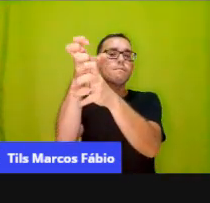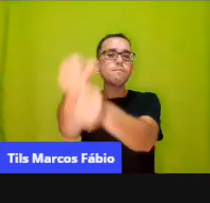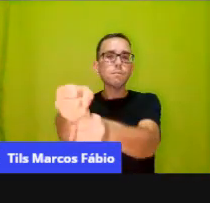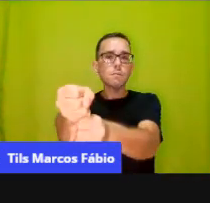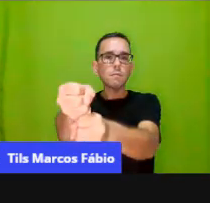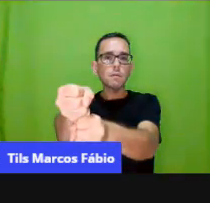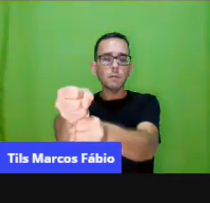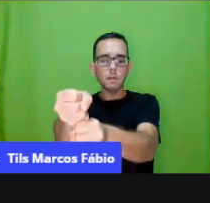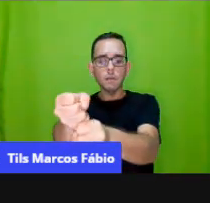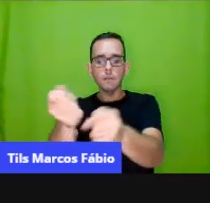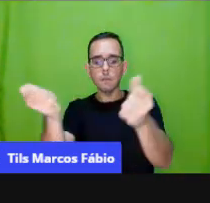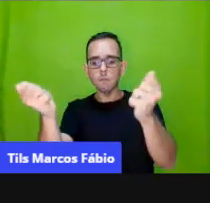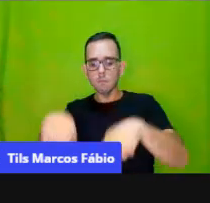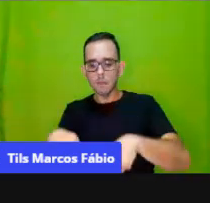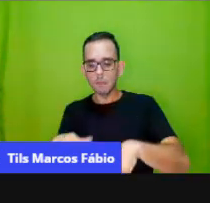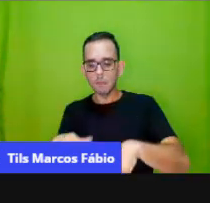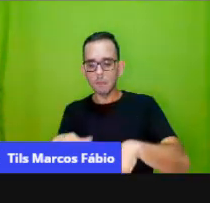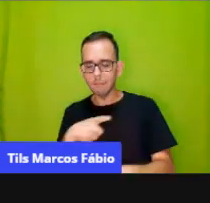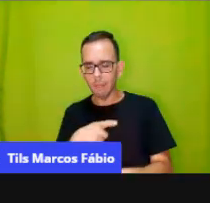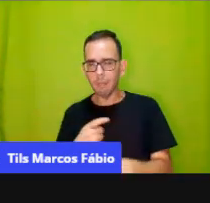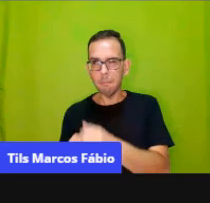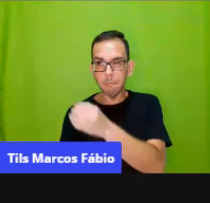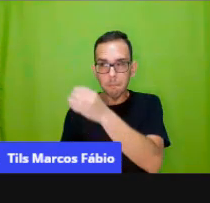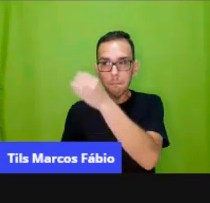ele teve origem lá nos felinos